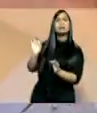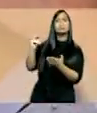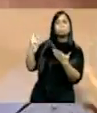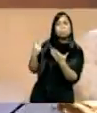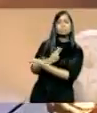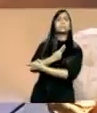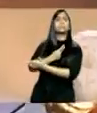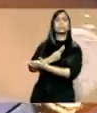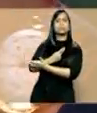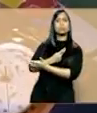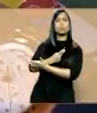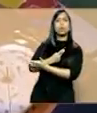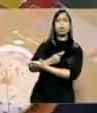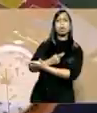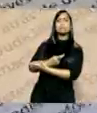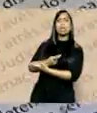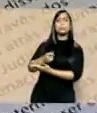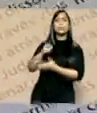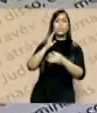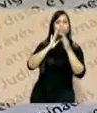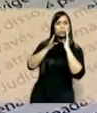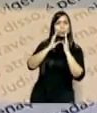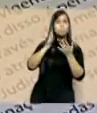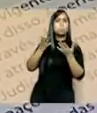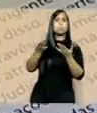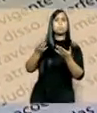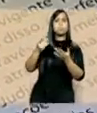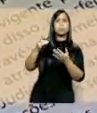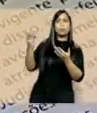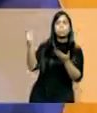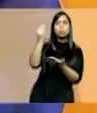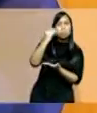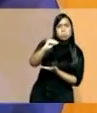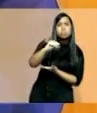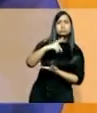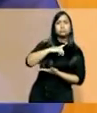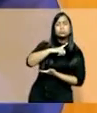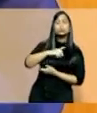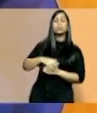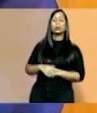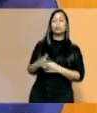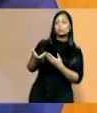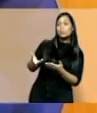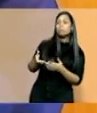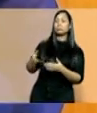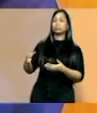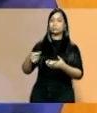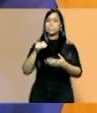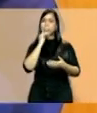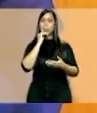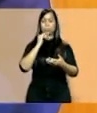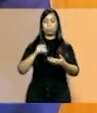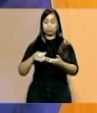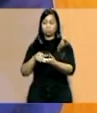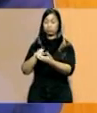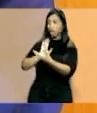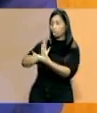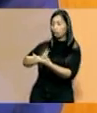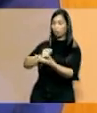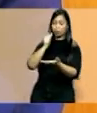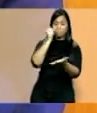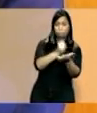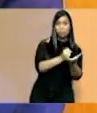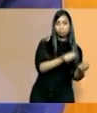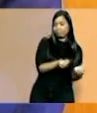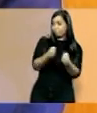aquela publicação existiu naquele site, no perfil daquela pessoa. De posse desse documento, da ata notarial, que é um documento